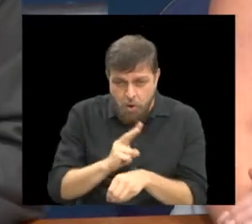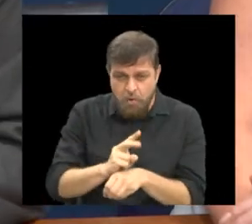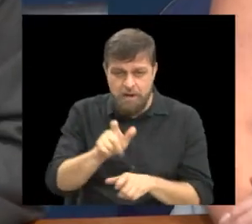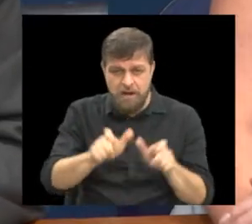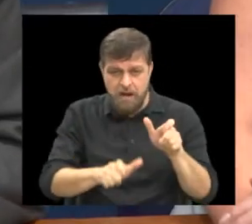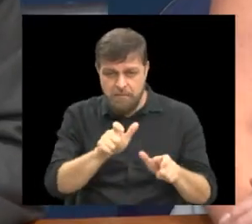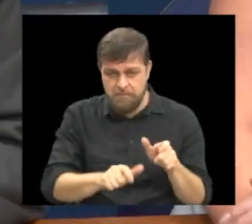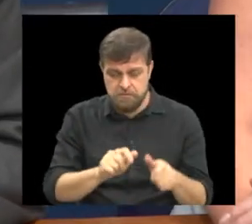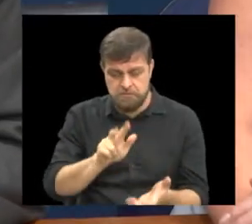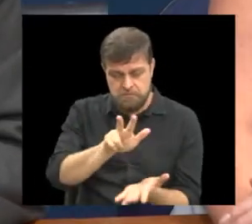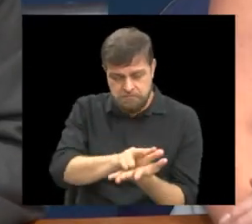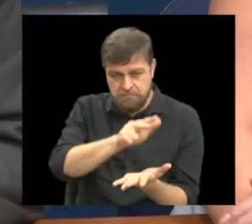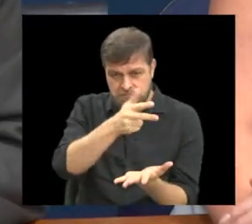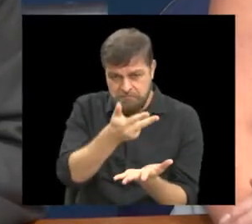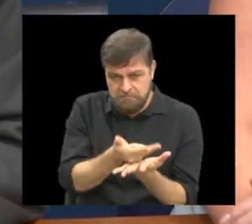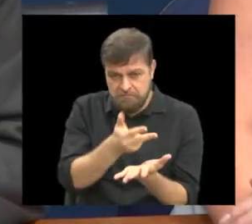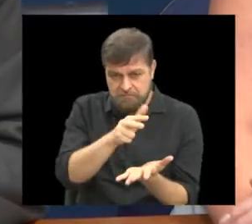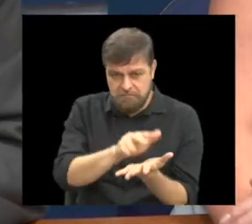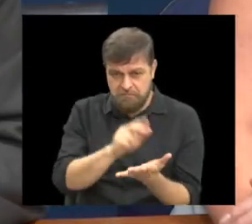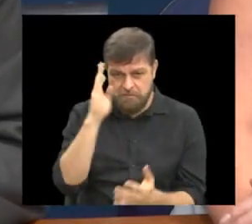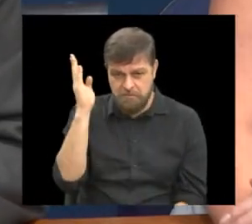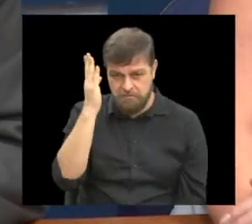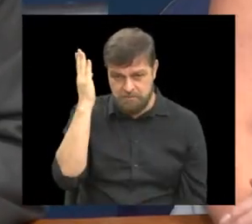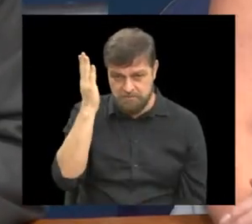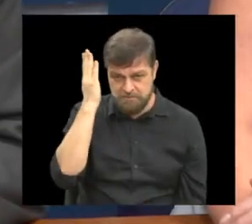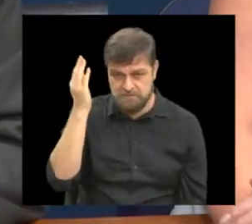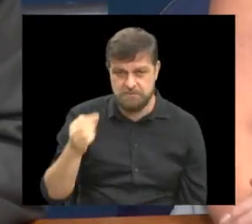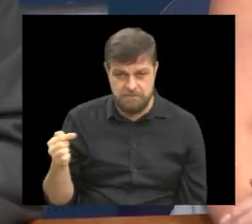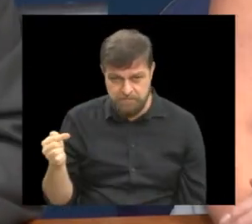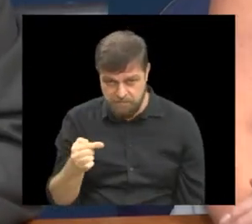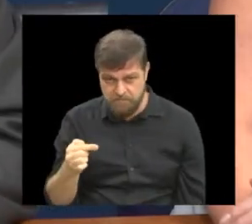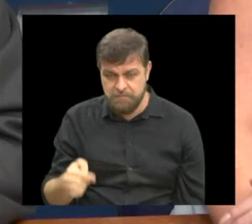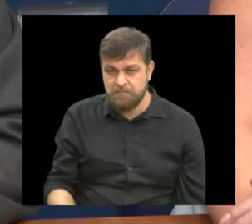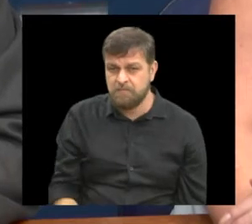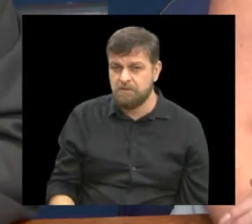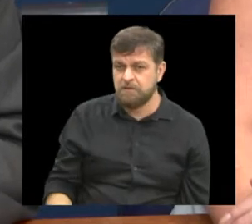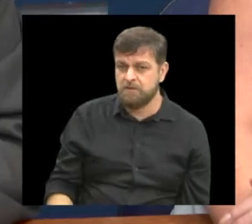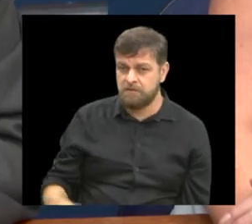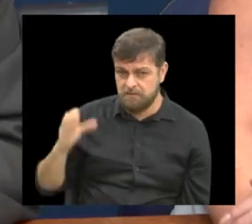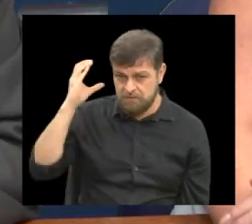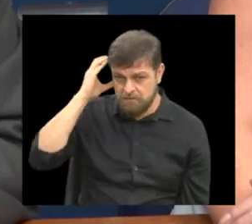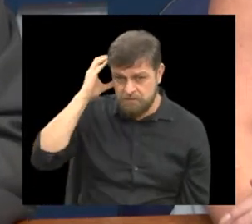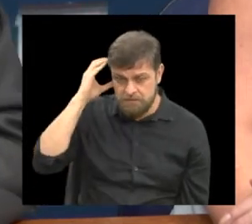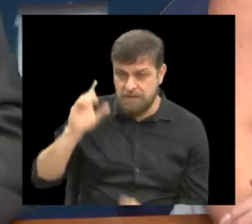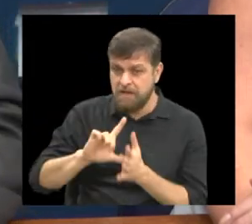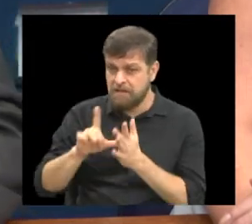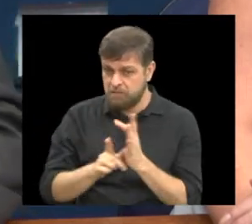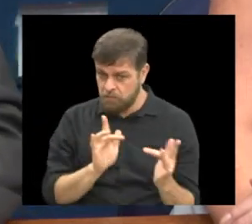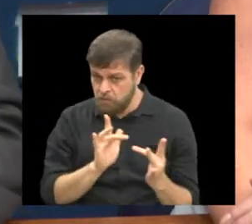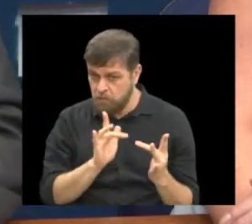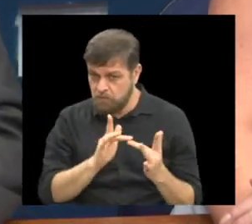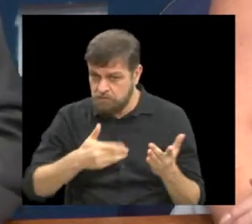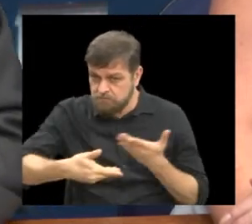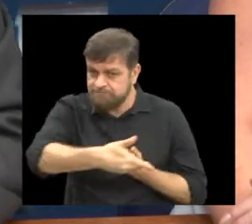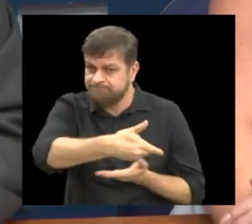várias ocasiões com a Isilda. Cris, se você puder depois entrar em contato